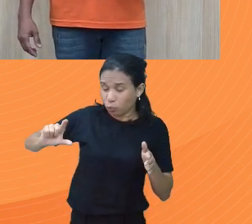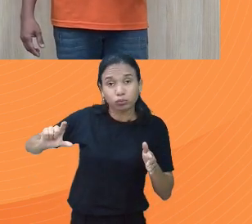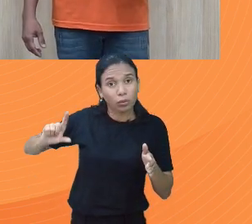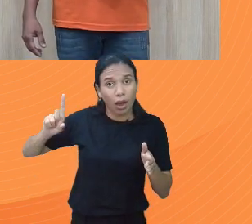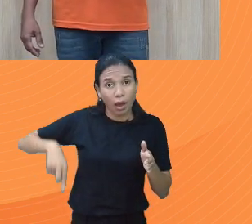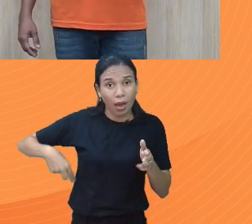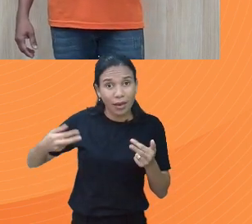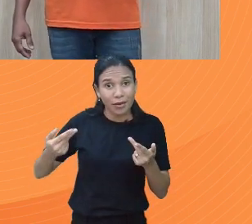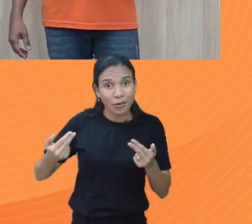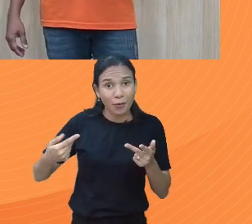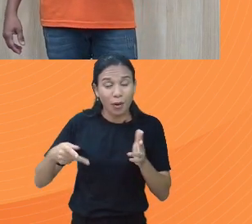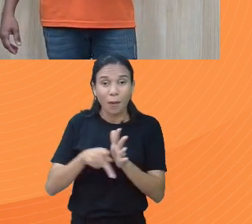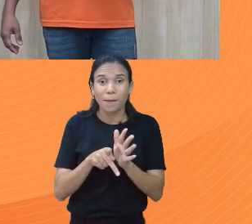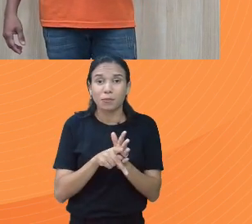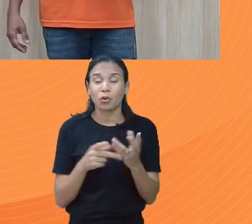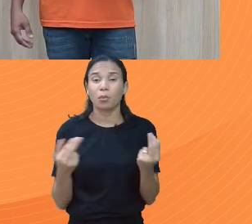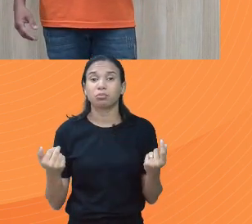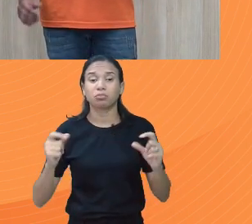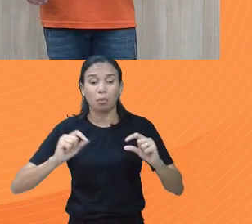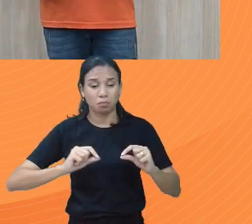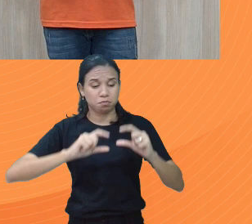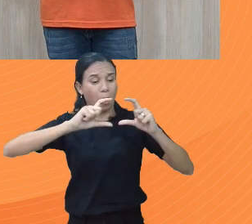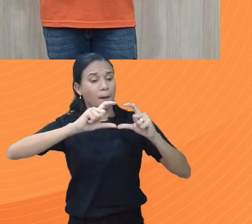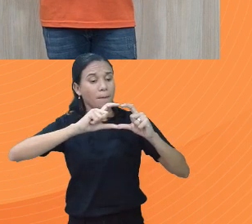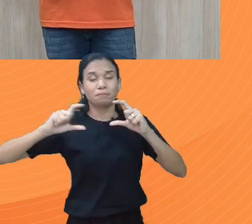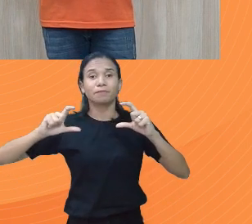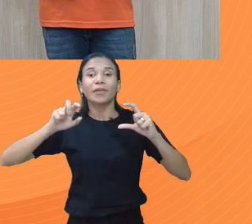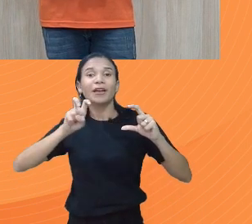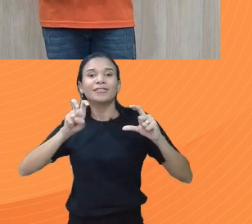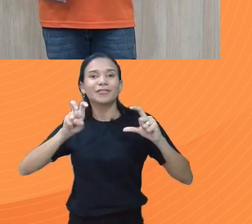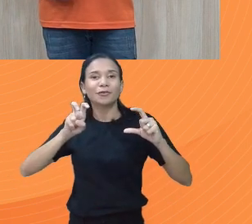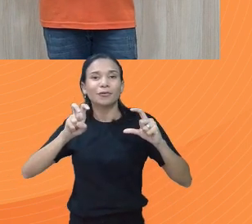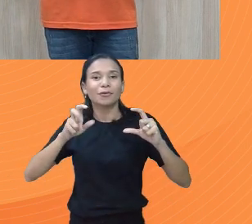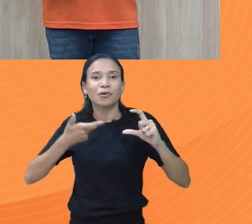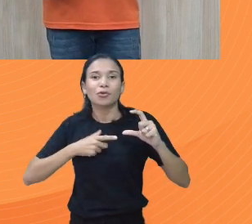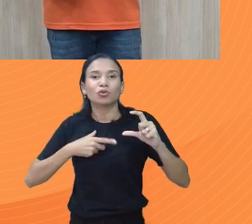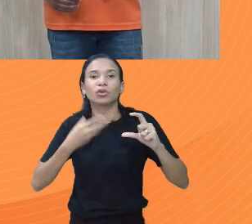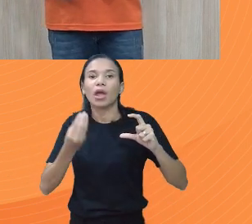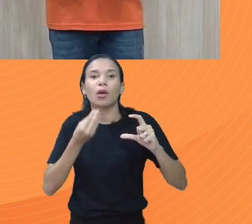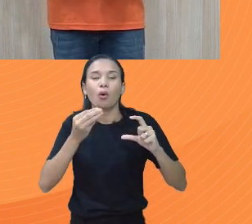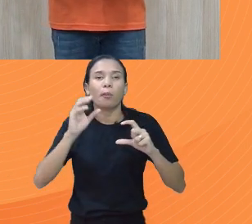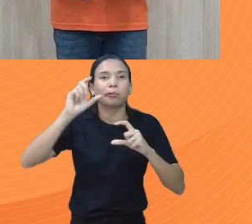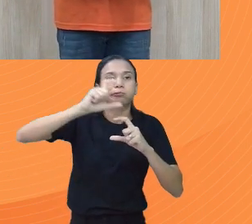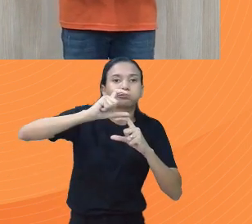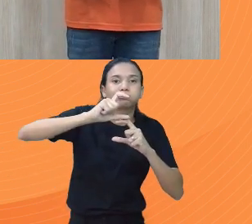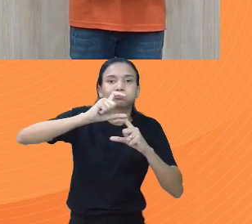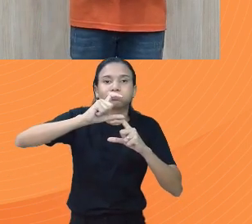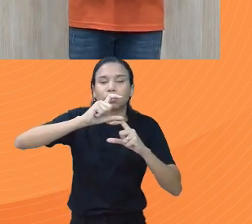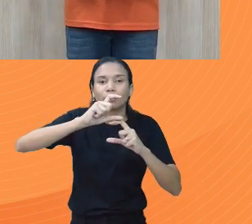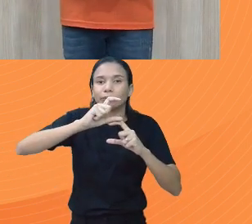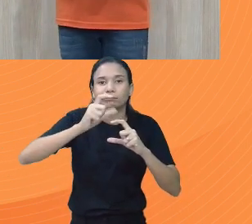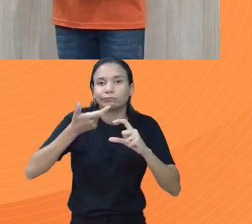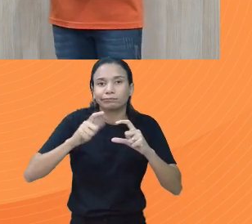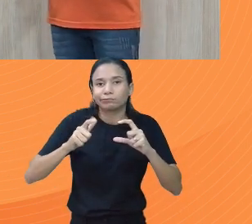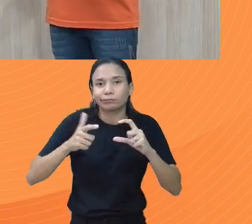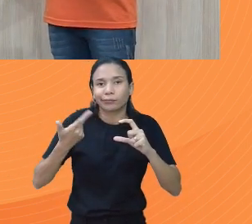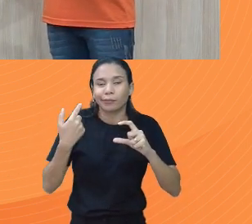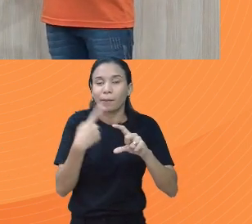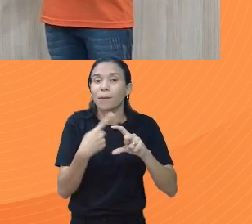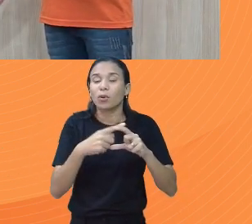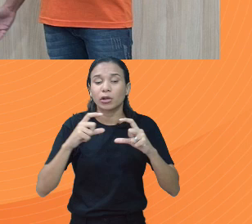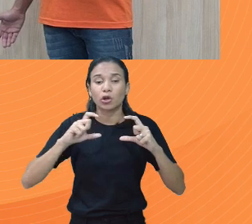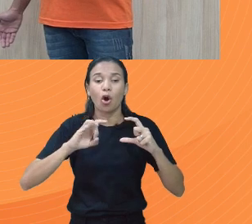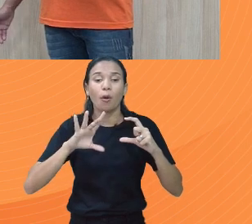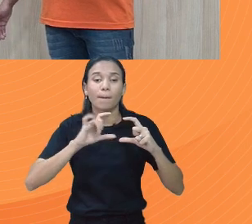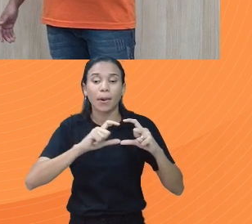é a mesma da altura do vasinho, certo? Então não dá para colocar uma sobre a outra. Até porque, se eu